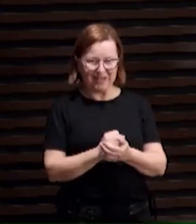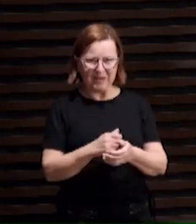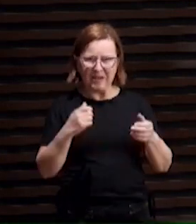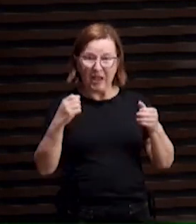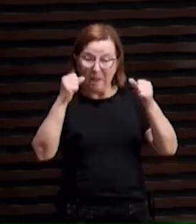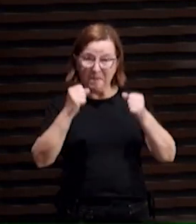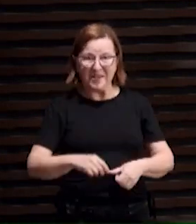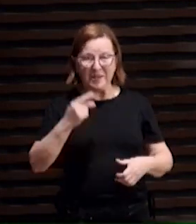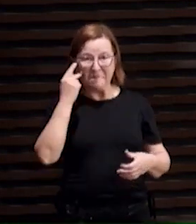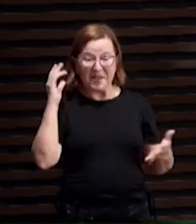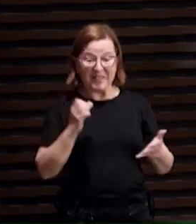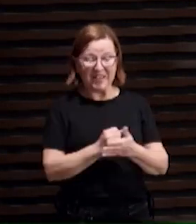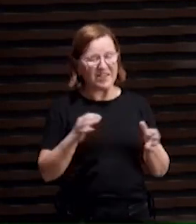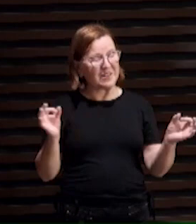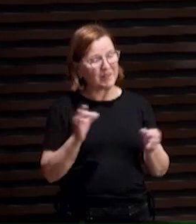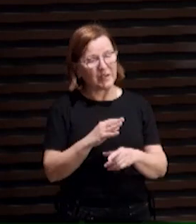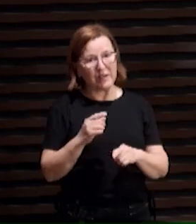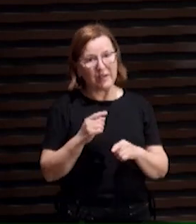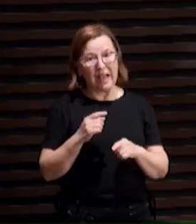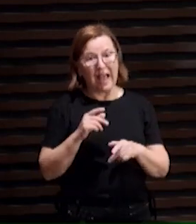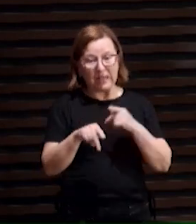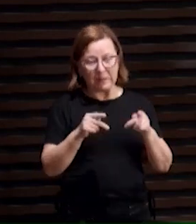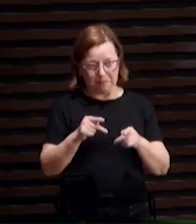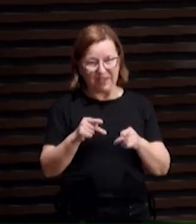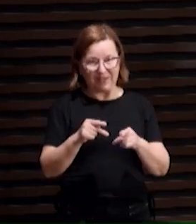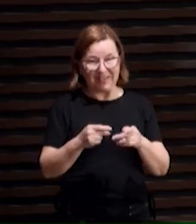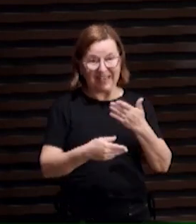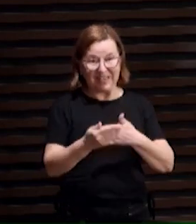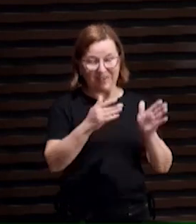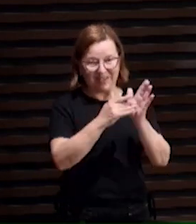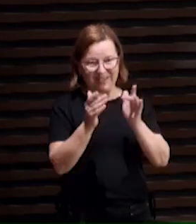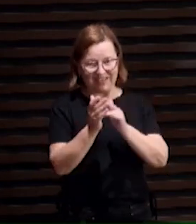salvar totalmente os que por ele se chegam a Deus, vivendo sempre para